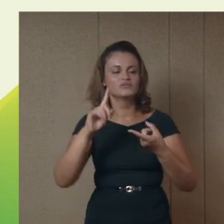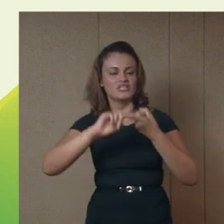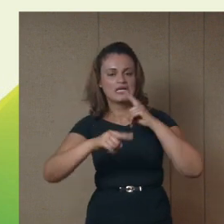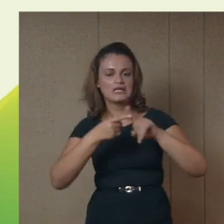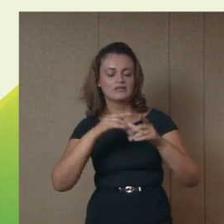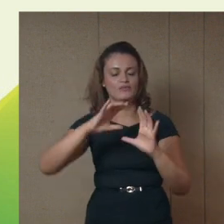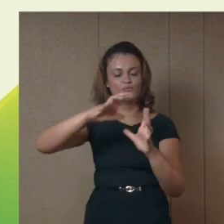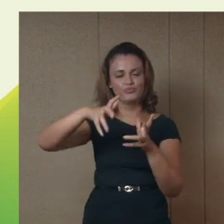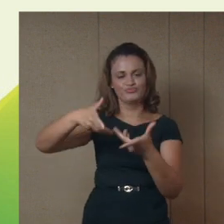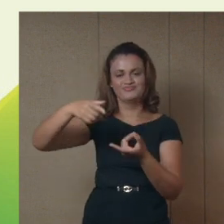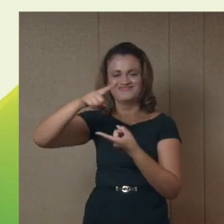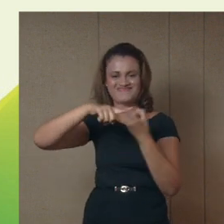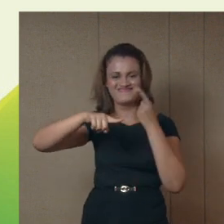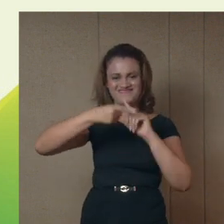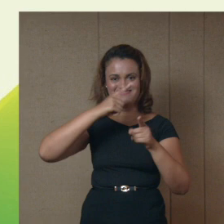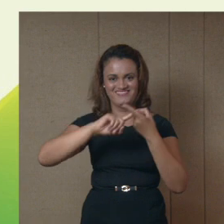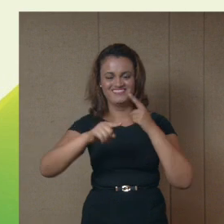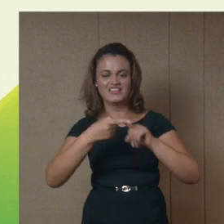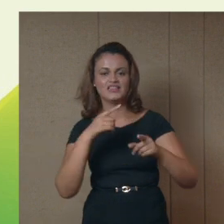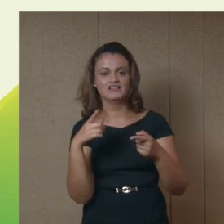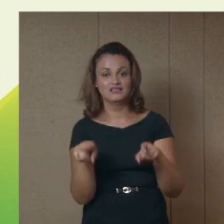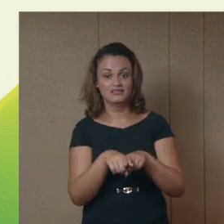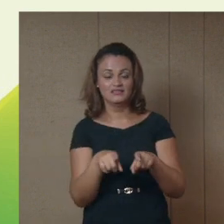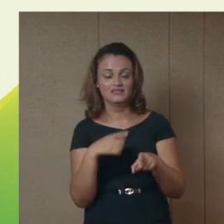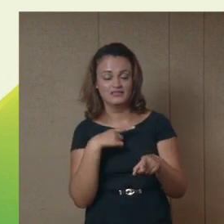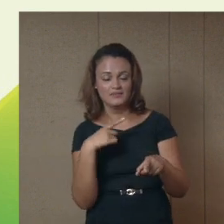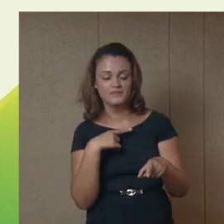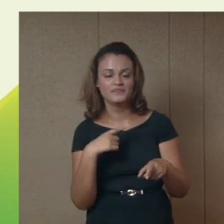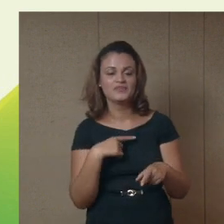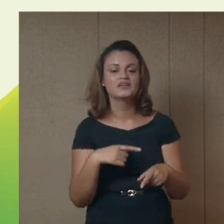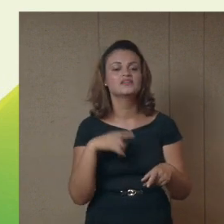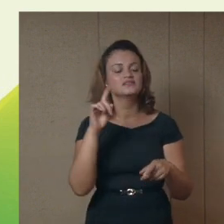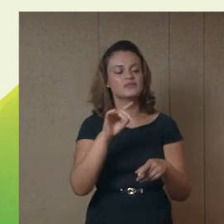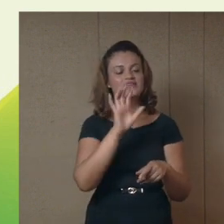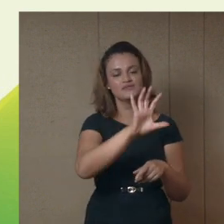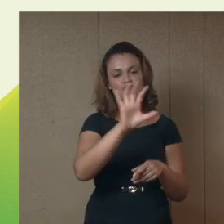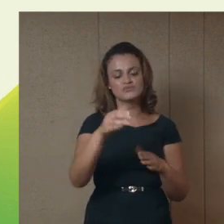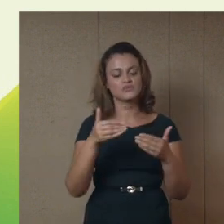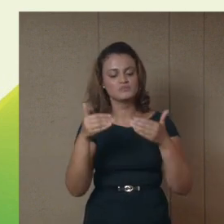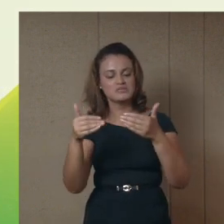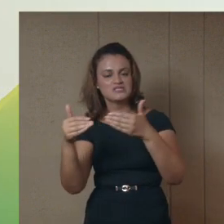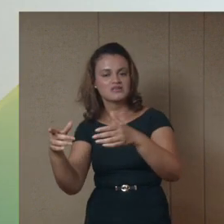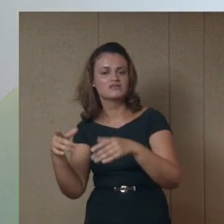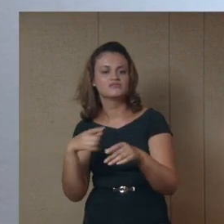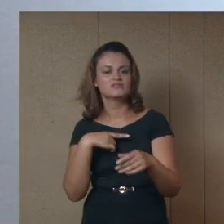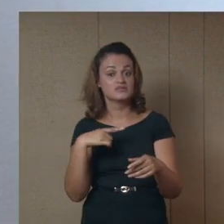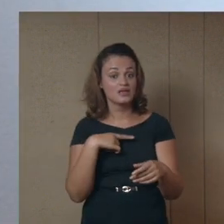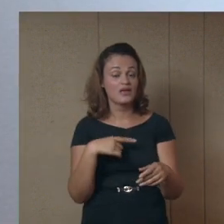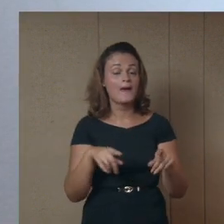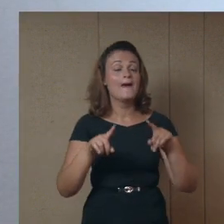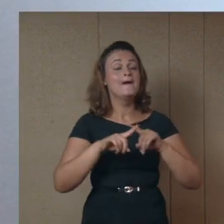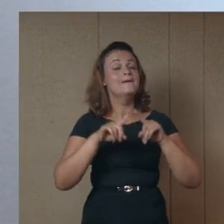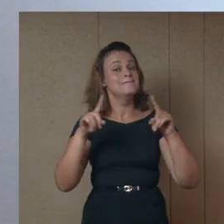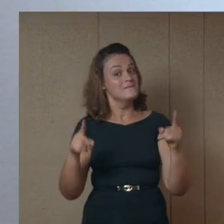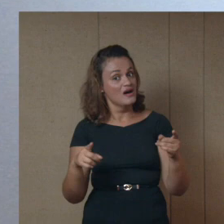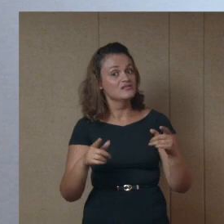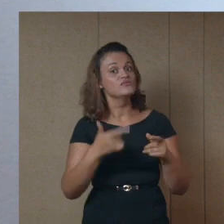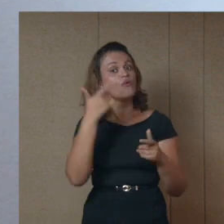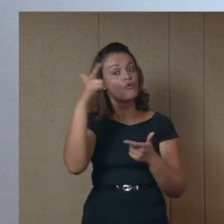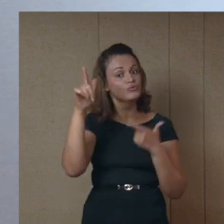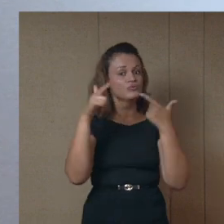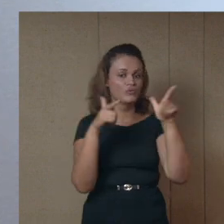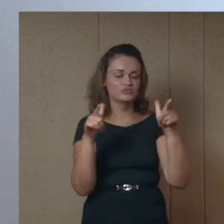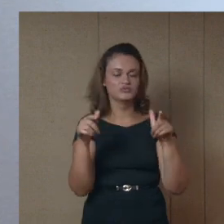fundamental nesse diálogo também então esses aqui são os ministérios que integram hoje mas isso não significa que outros